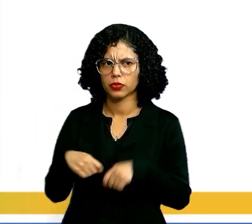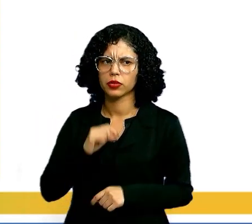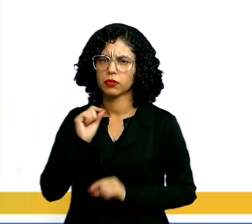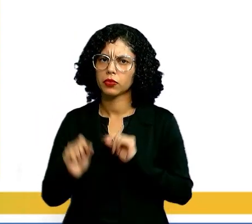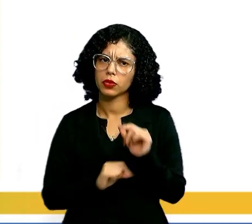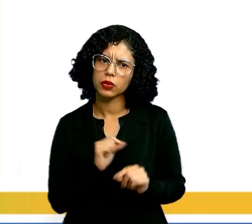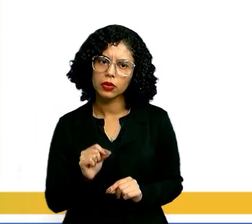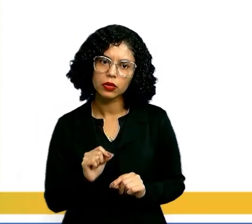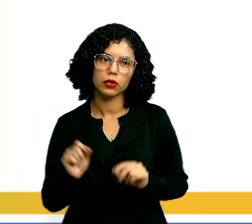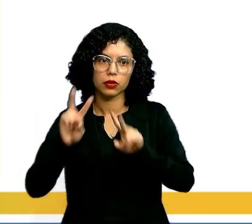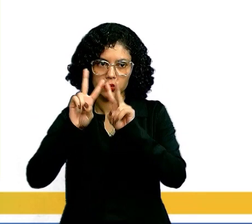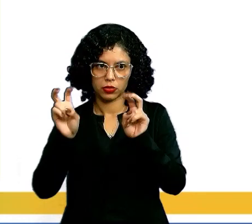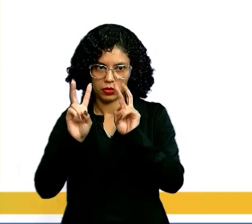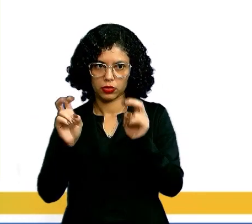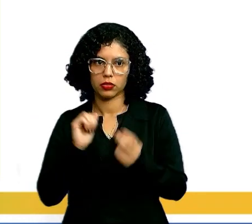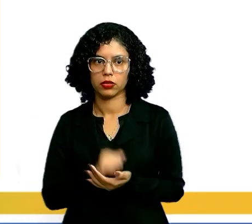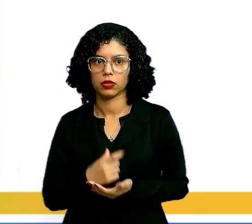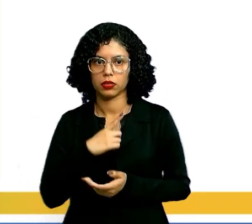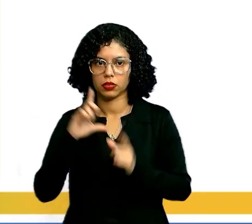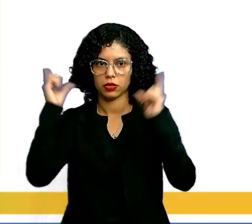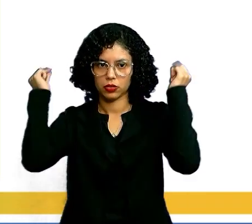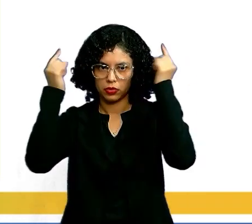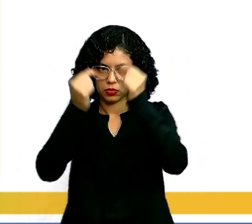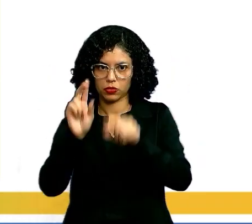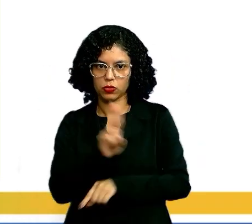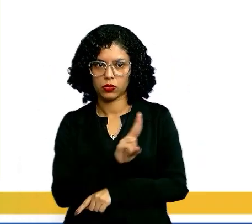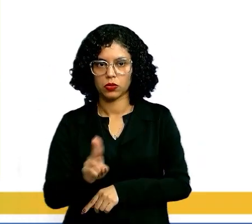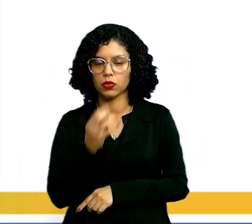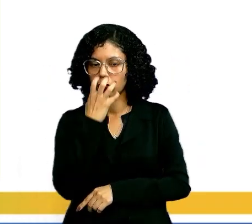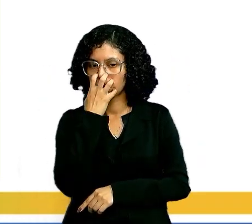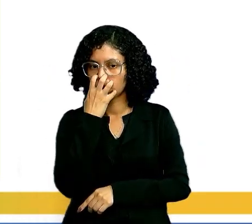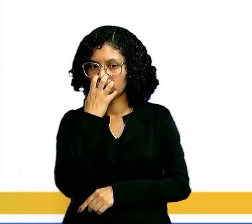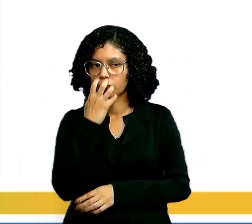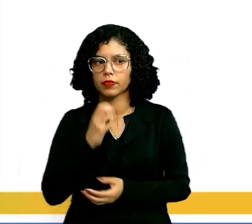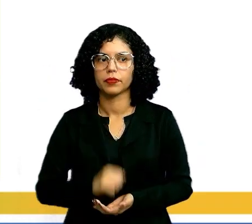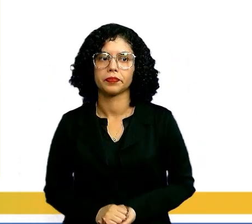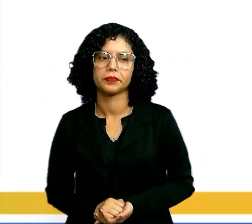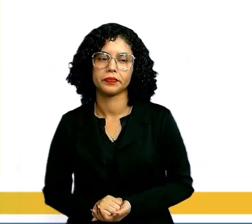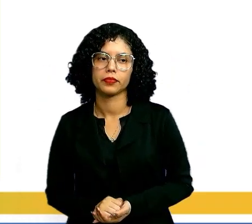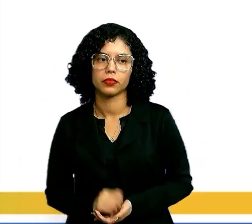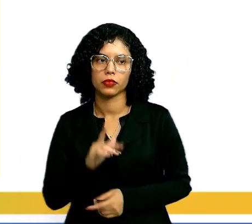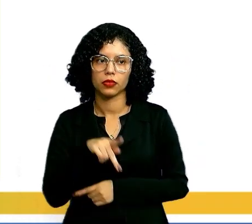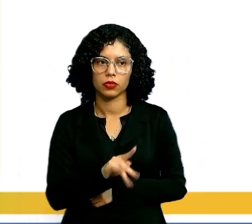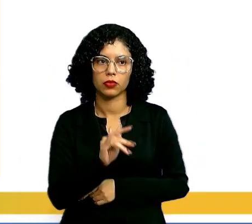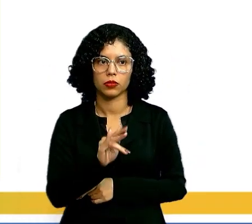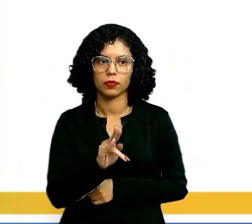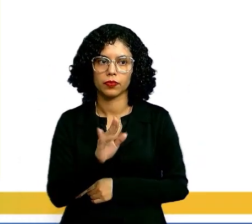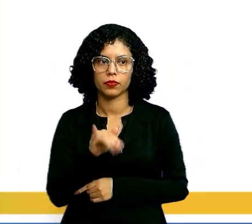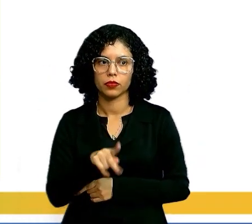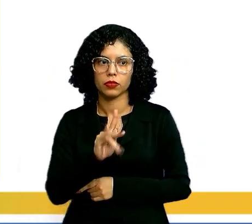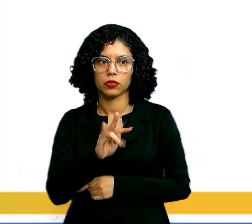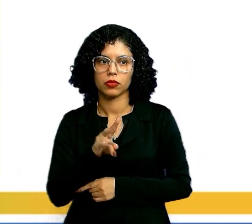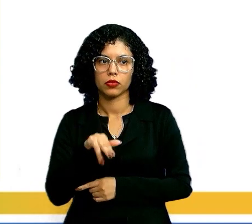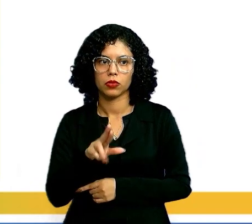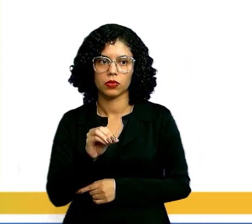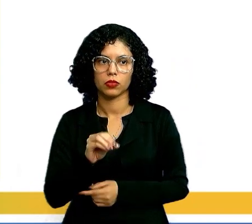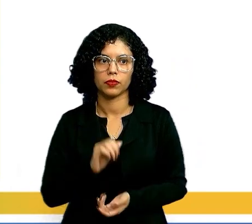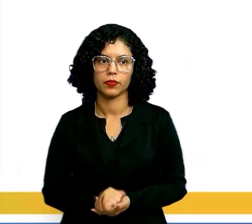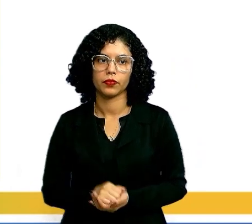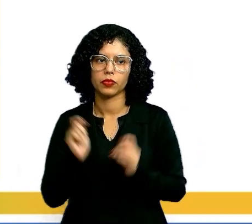que o termo sinismo derive do termo grego para eh nomear os cães os cachorros então